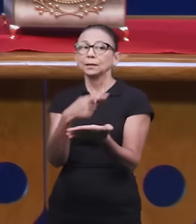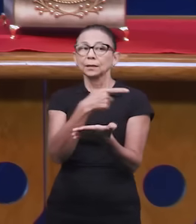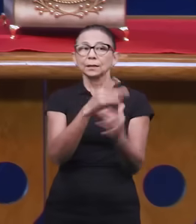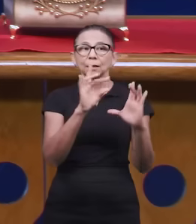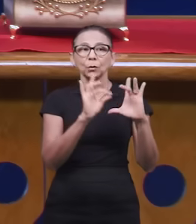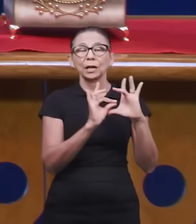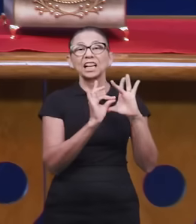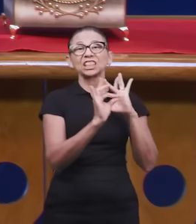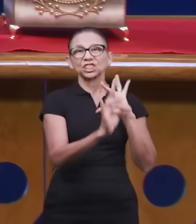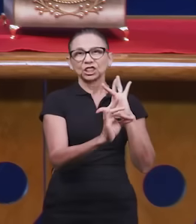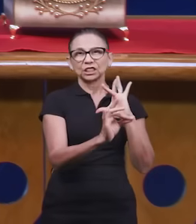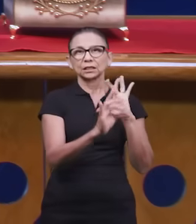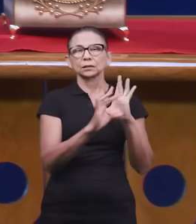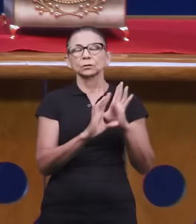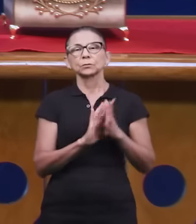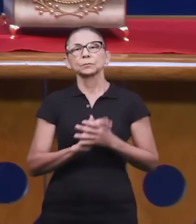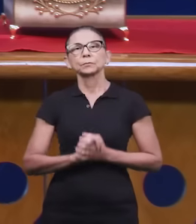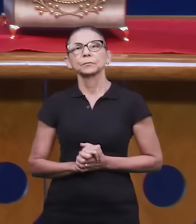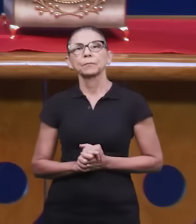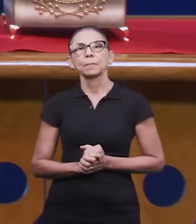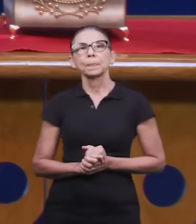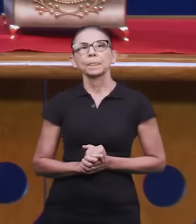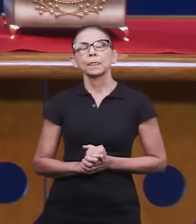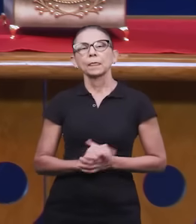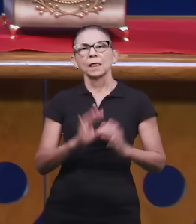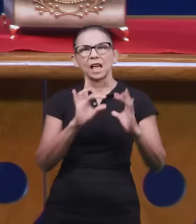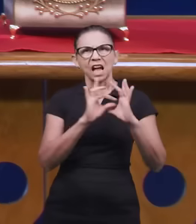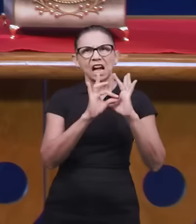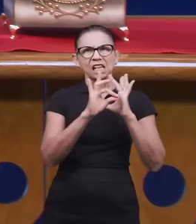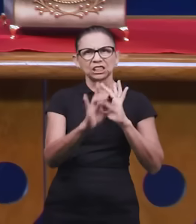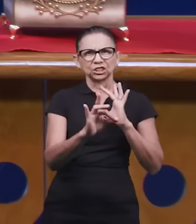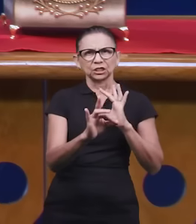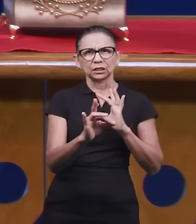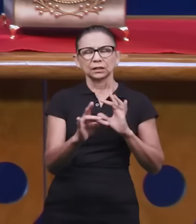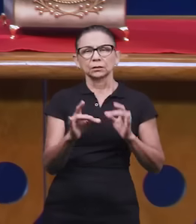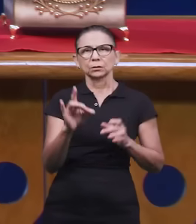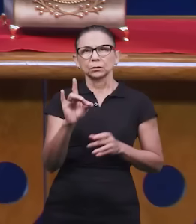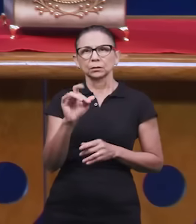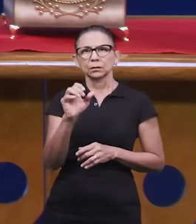o anticristo. Lembrando que anticristo não é contra Cristo, é